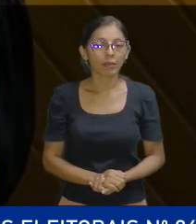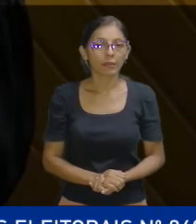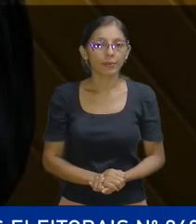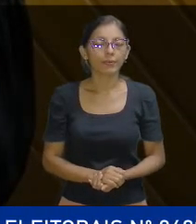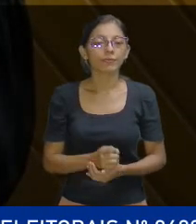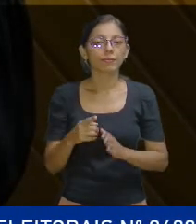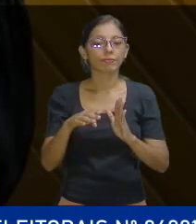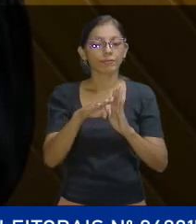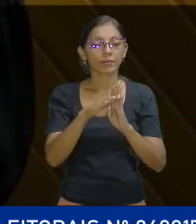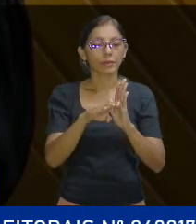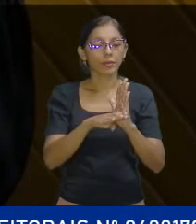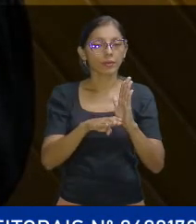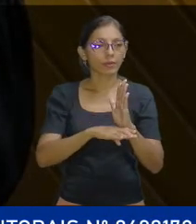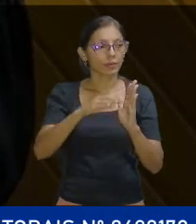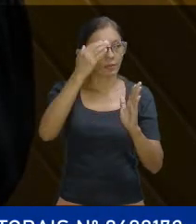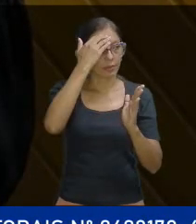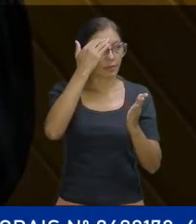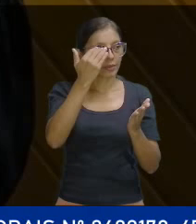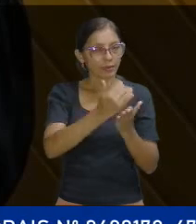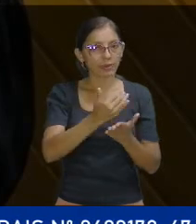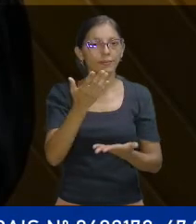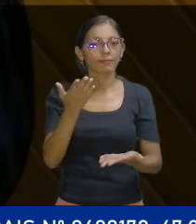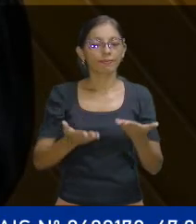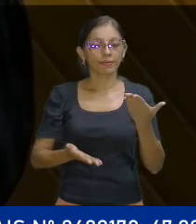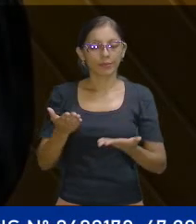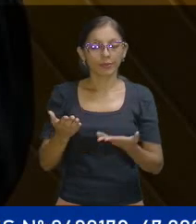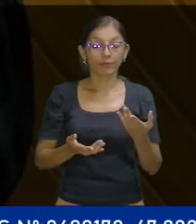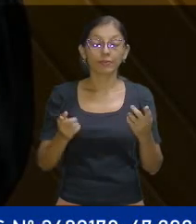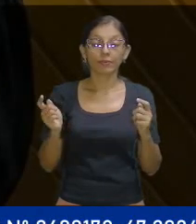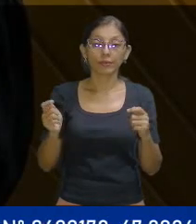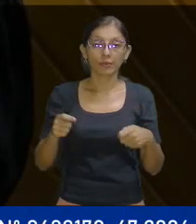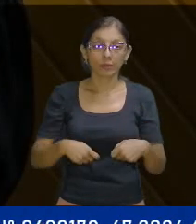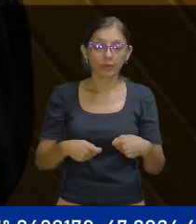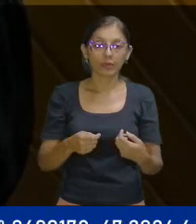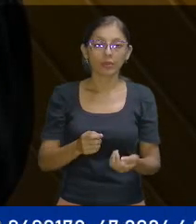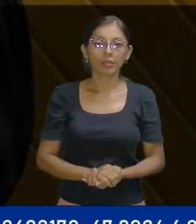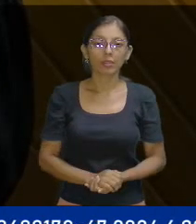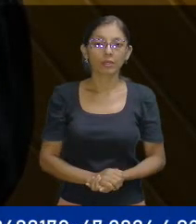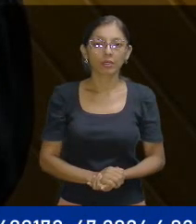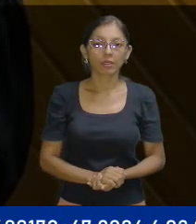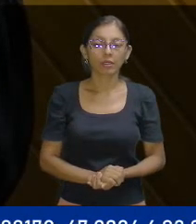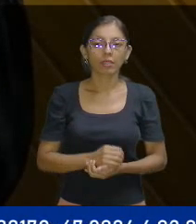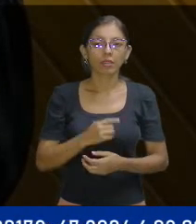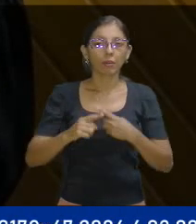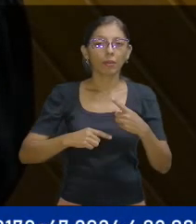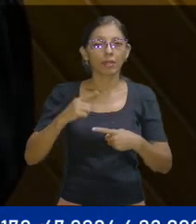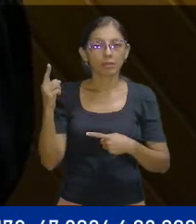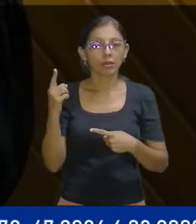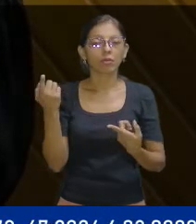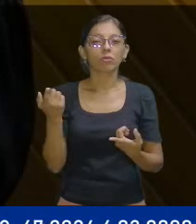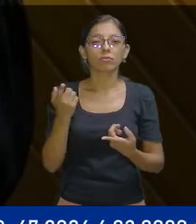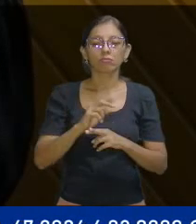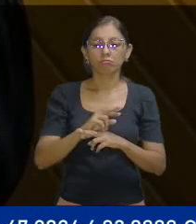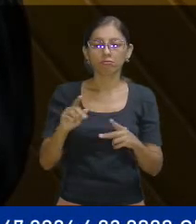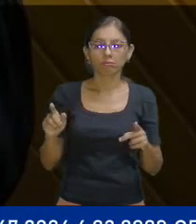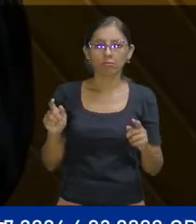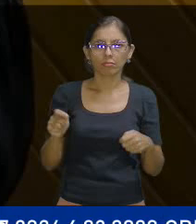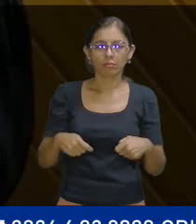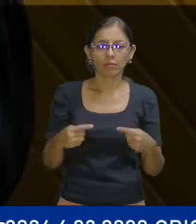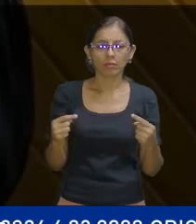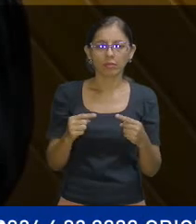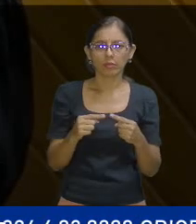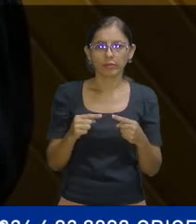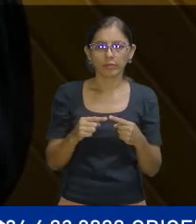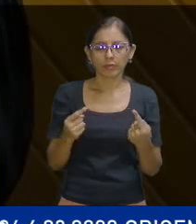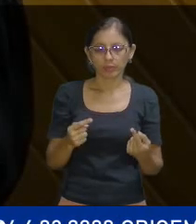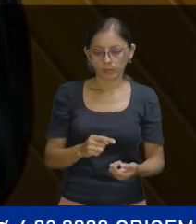princípios da proporcionalidade e da razoabilidade para a superação de irregularidades que representem valor absoluto diminuto, até